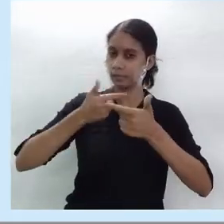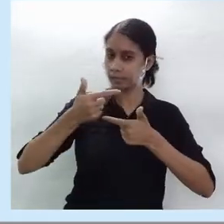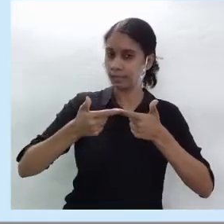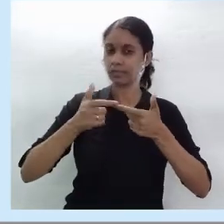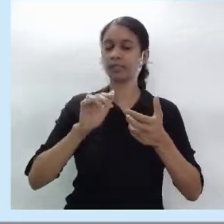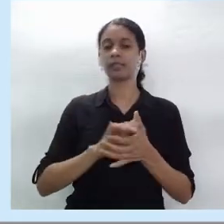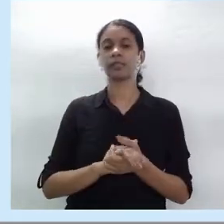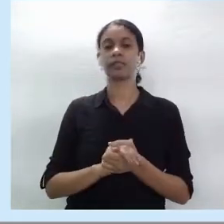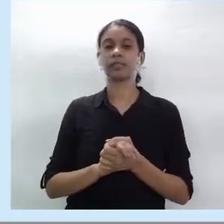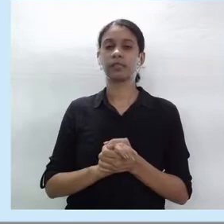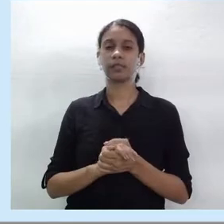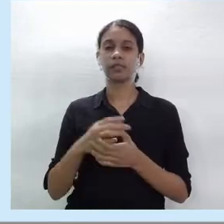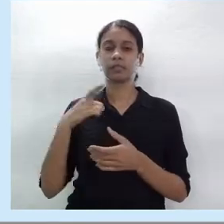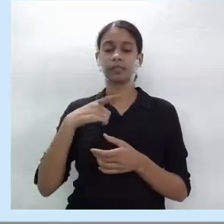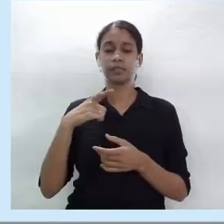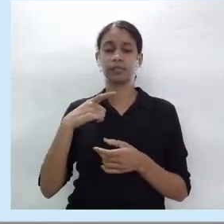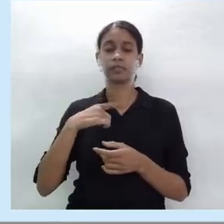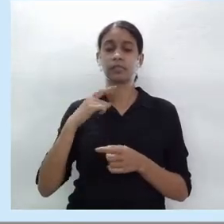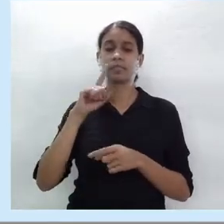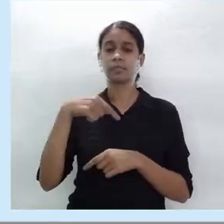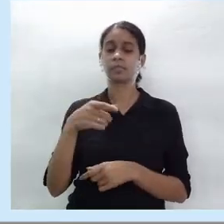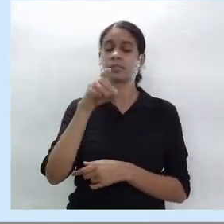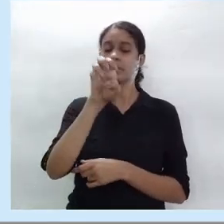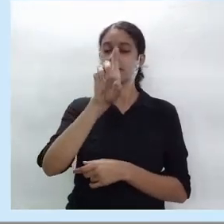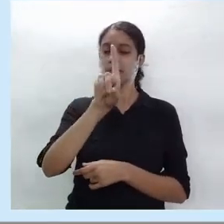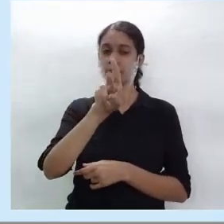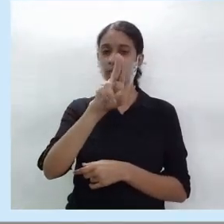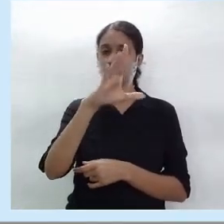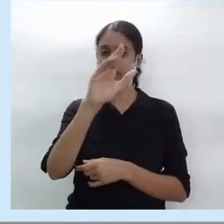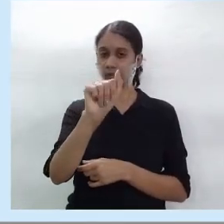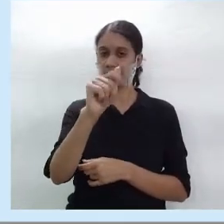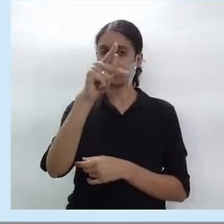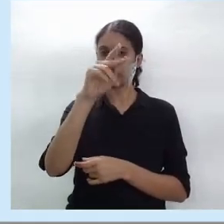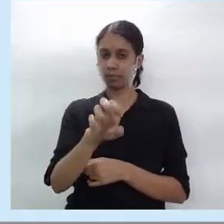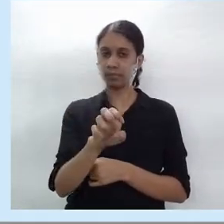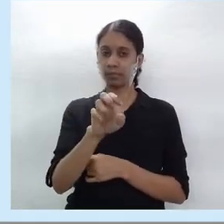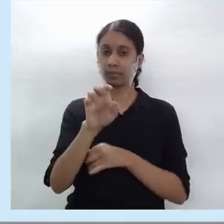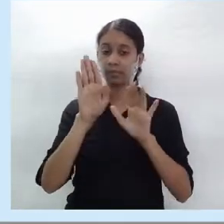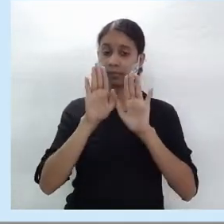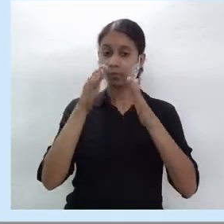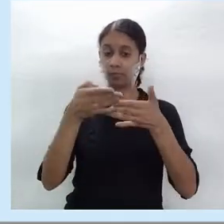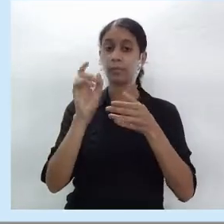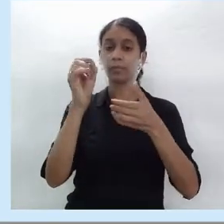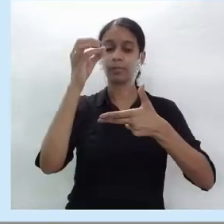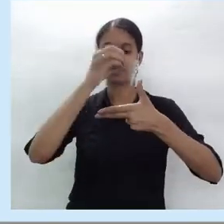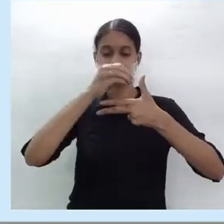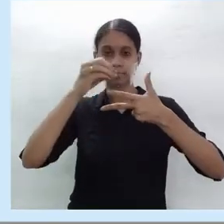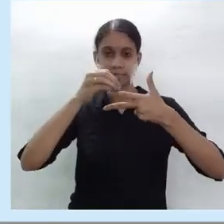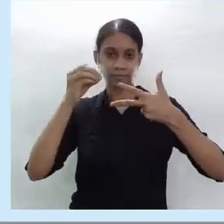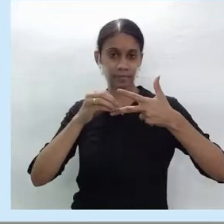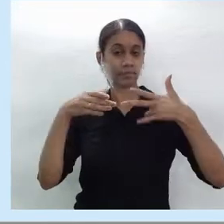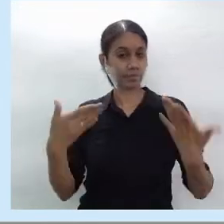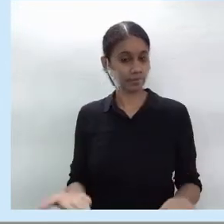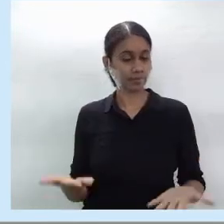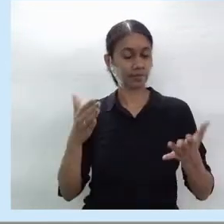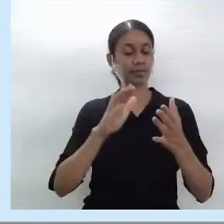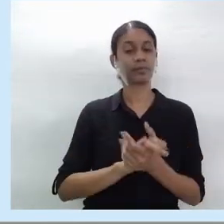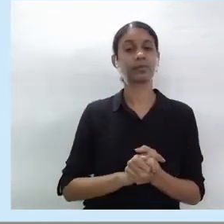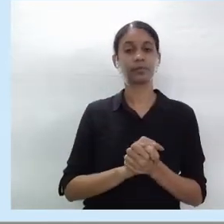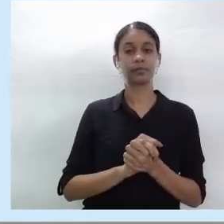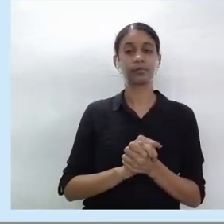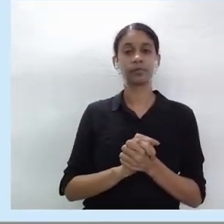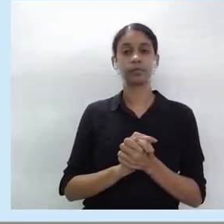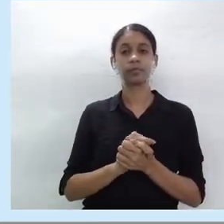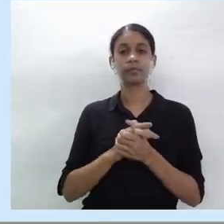encontra, porque vai ter um EducaPE aí voltados para o Enem, tá certo? Então, entre